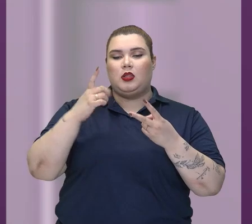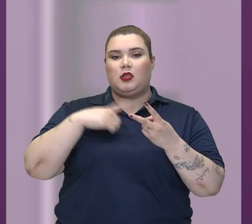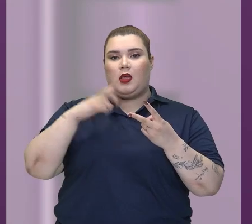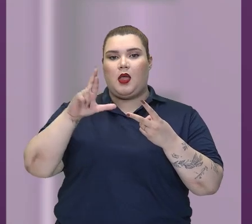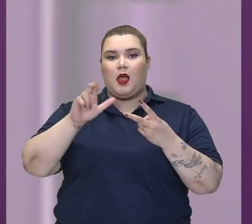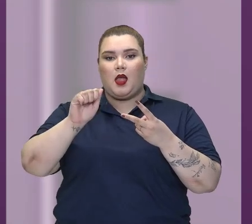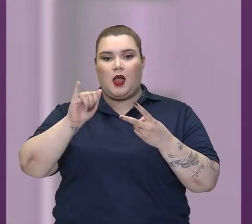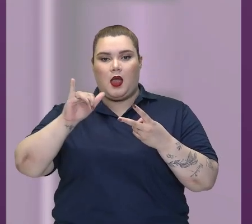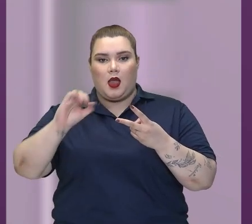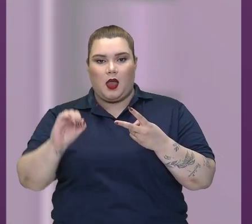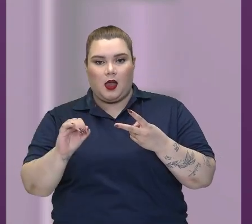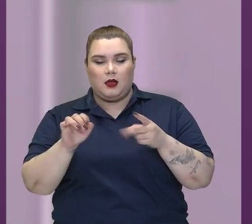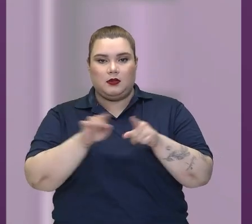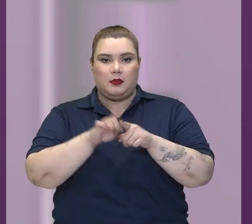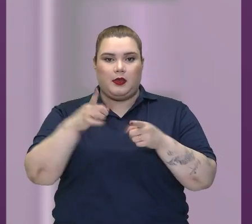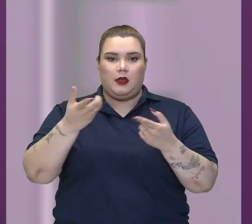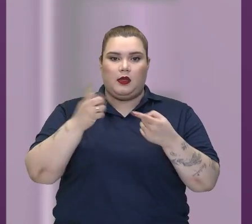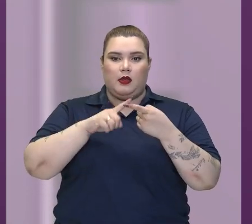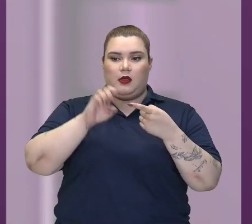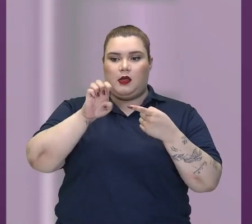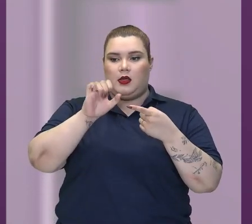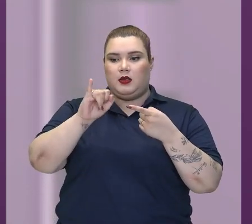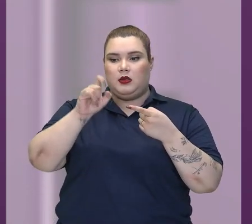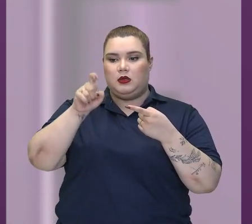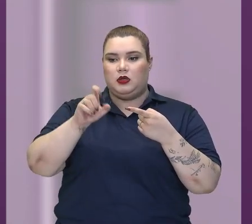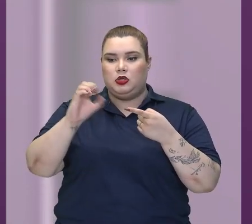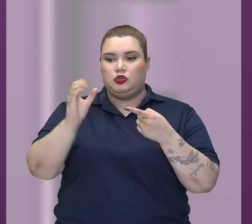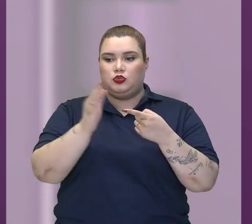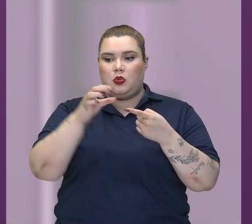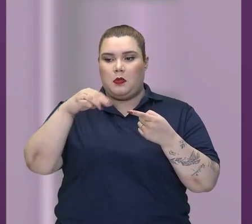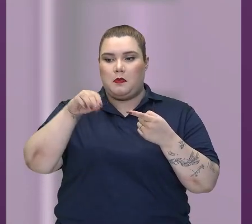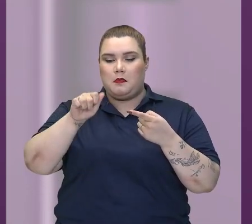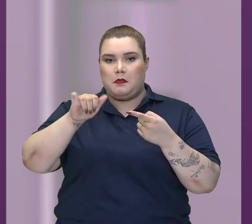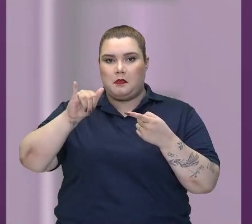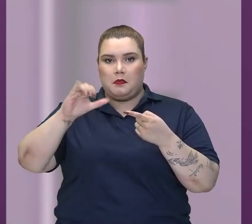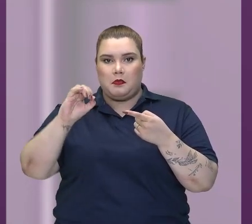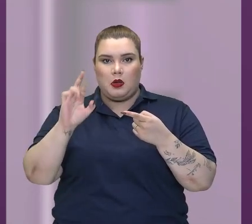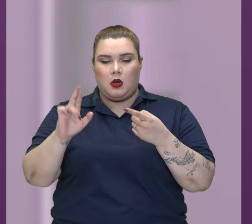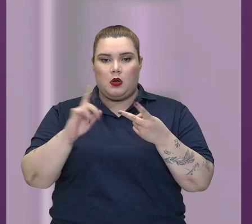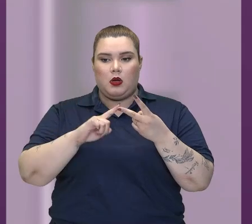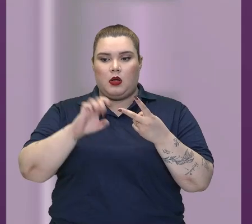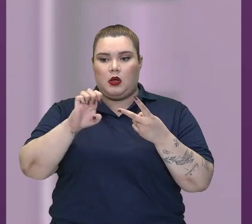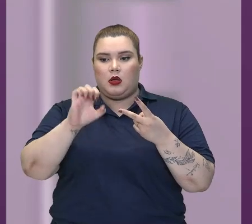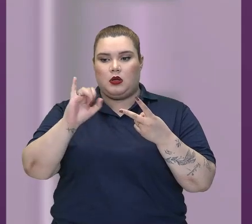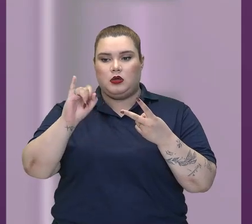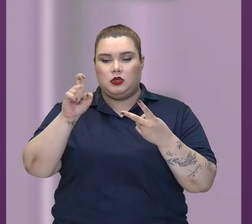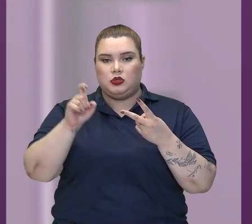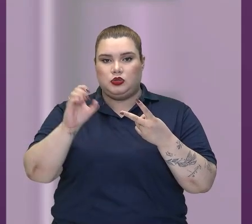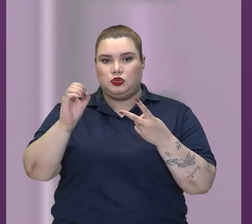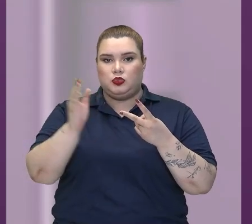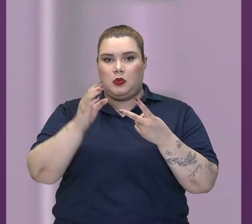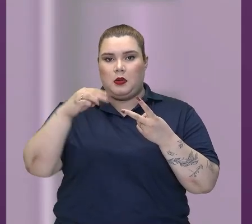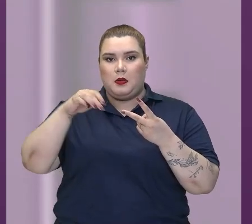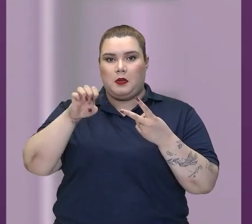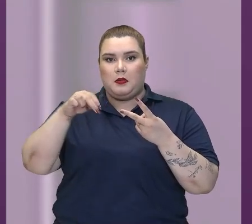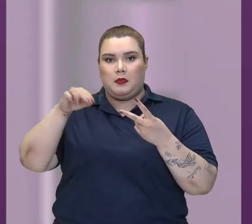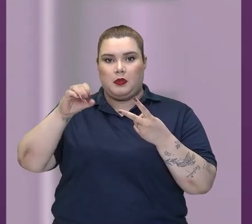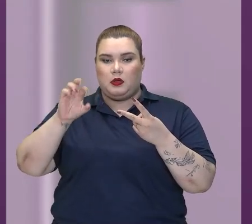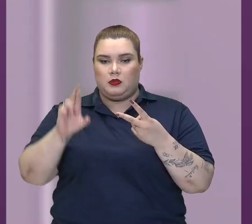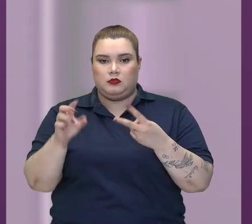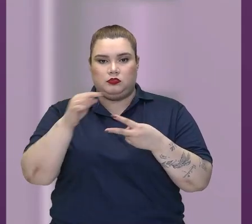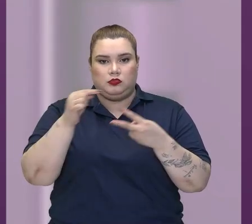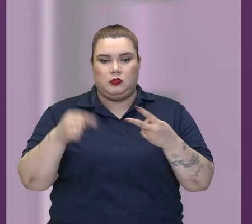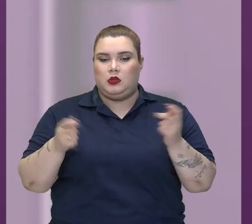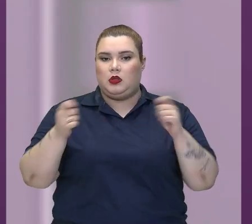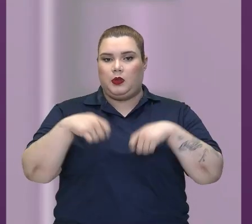Também conhecido aí como eixo maior e eixo menor. E a gente pode também trabalhar esses elementos a partir